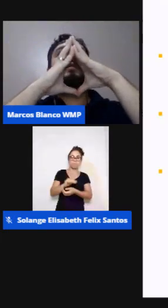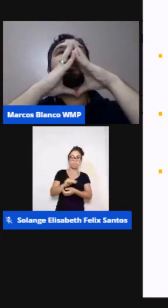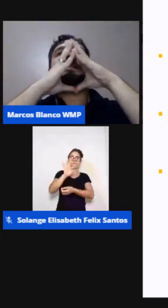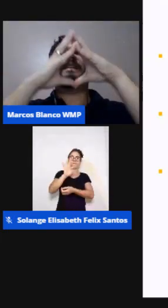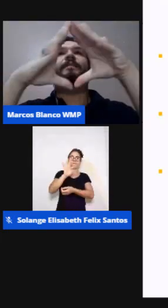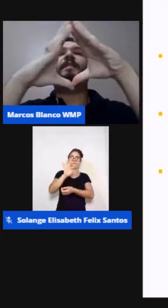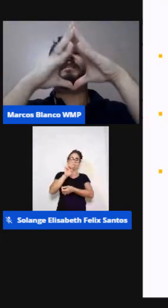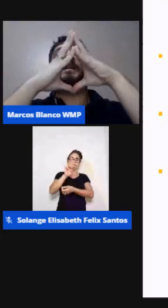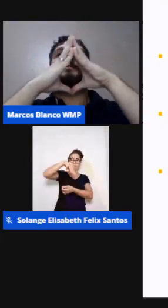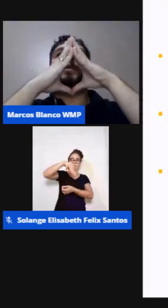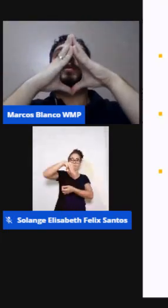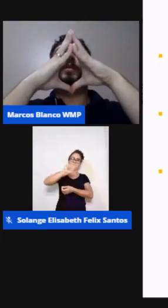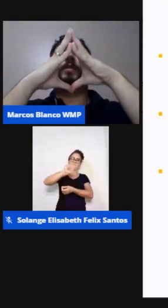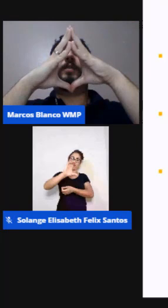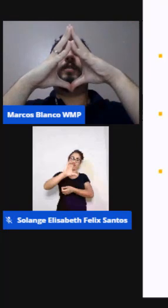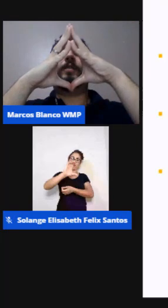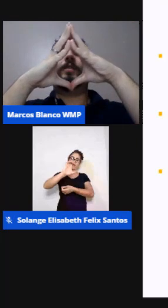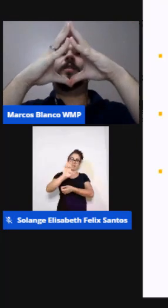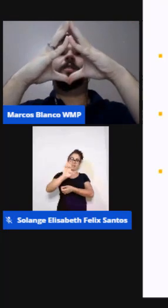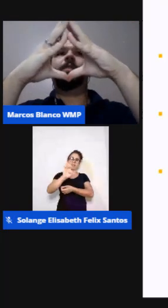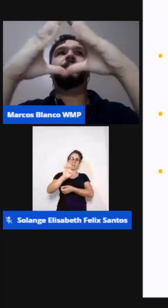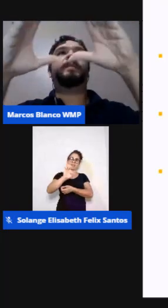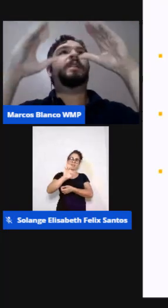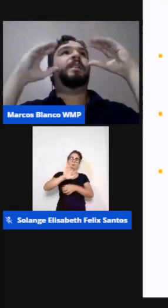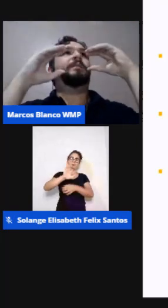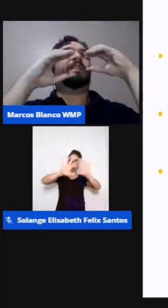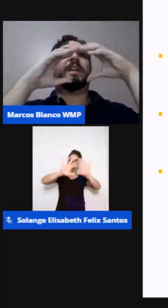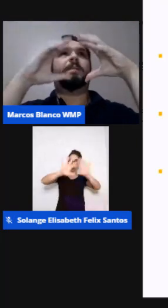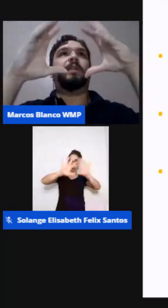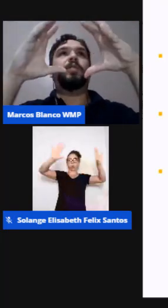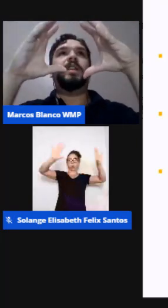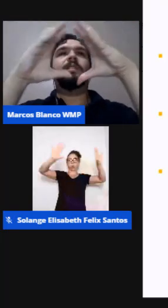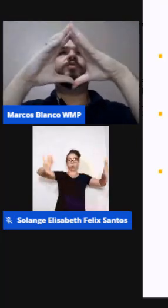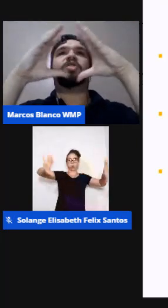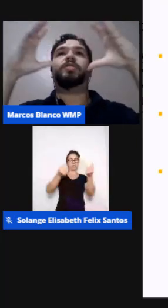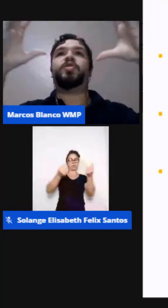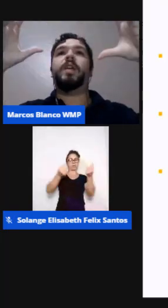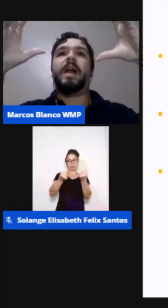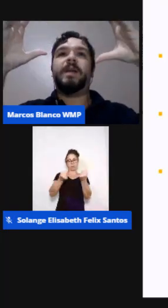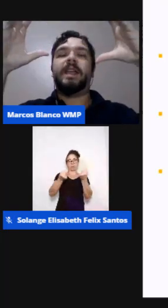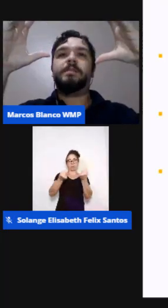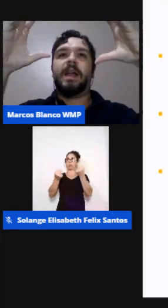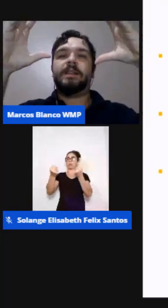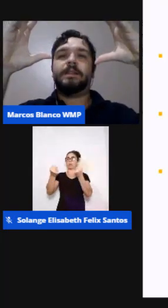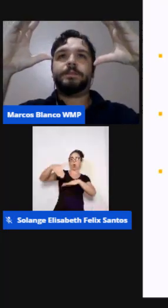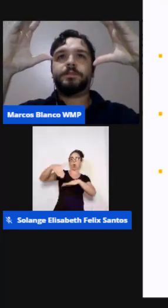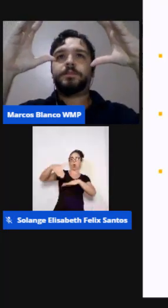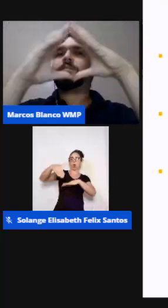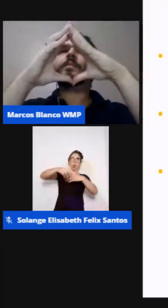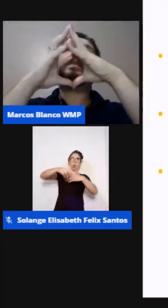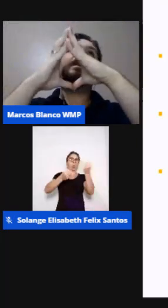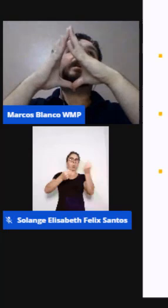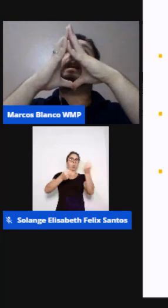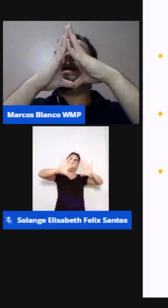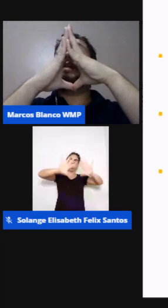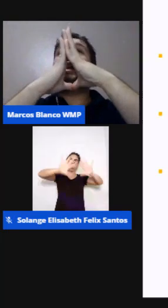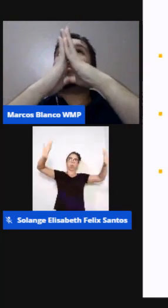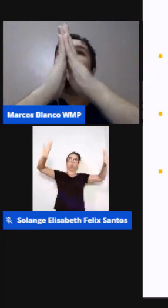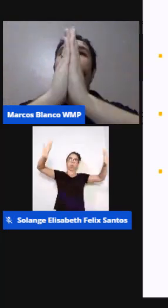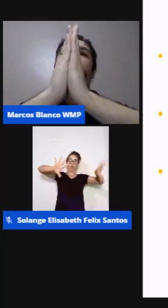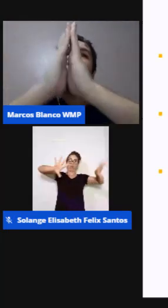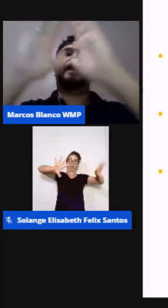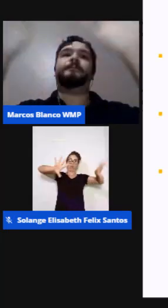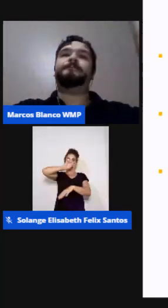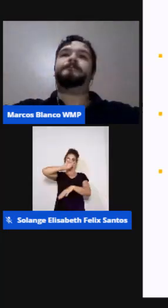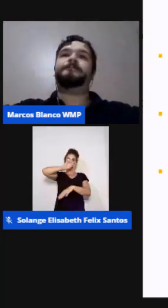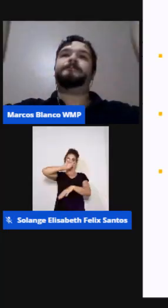então fumacê vinha fazendo aquele pom, fazendo aquele barulho horrível, um cheiro de goiaba queimada. Aí o